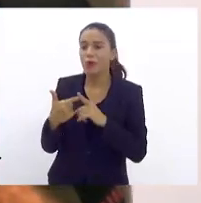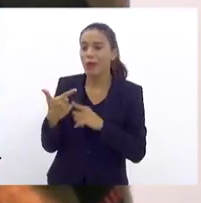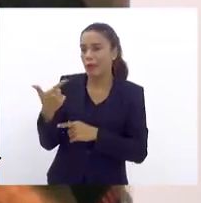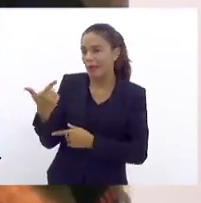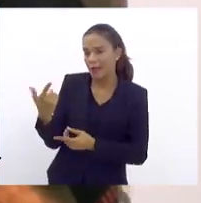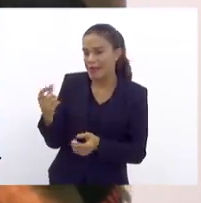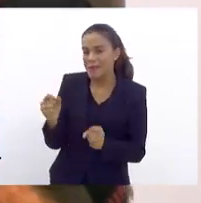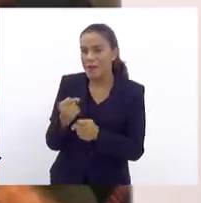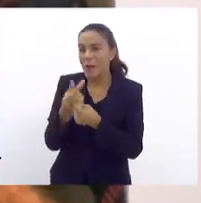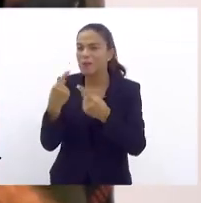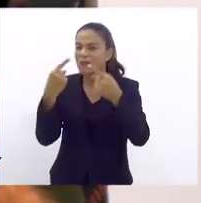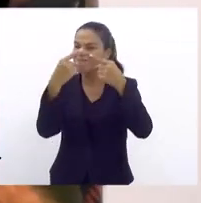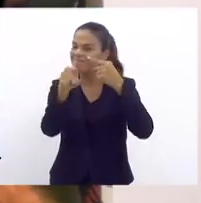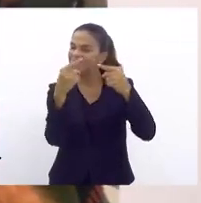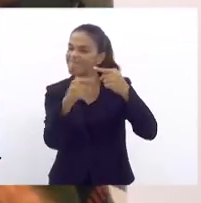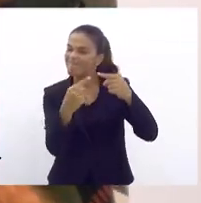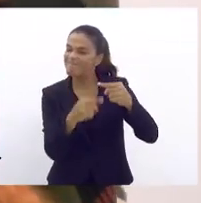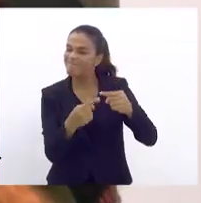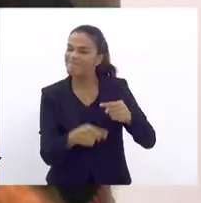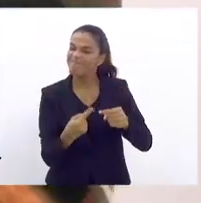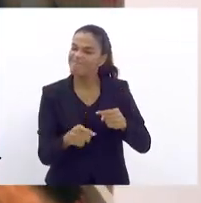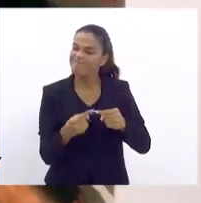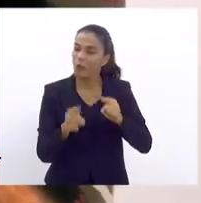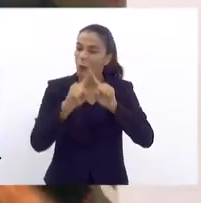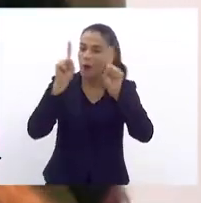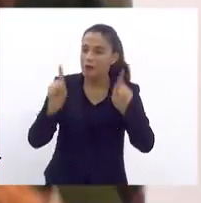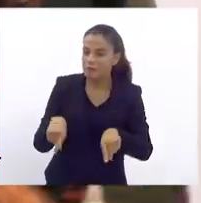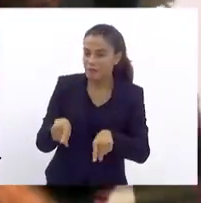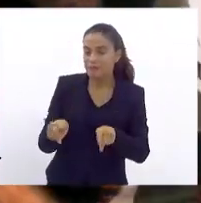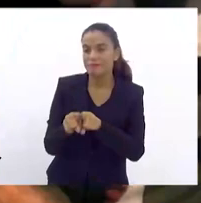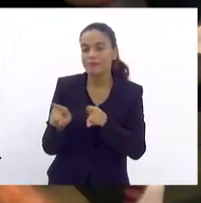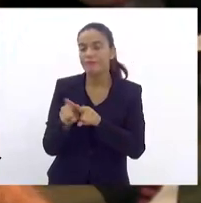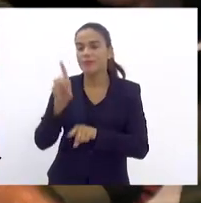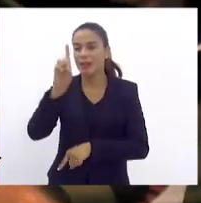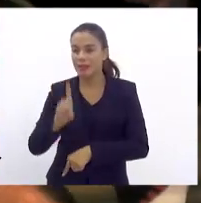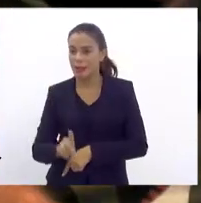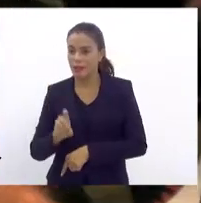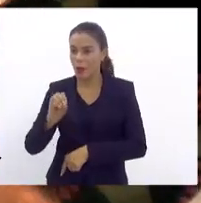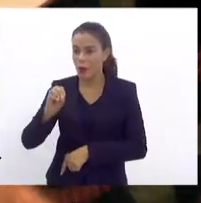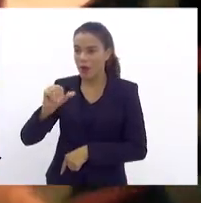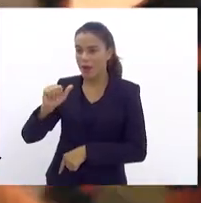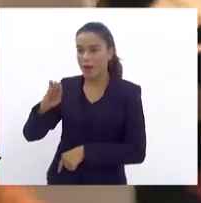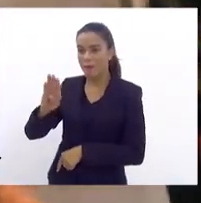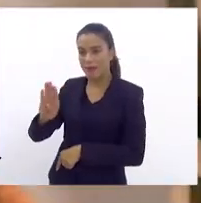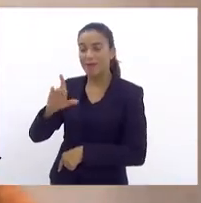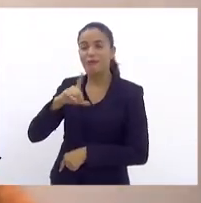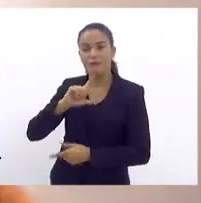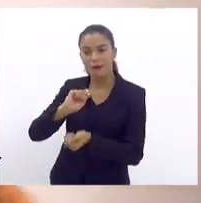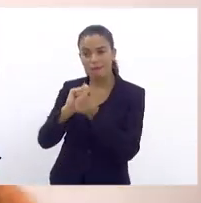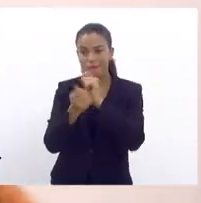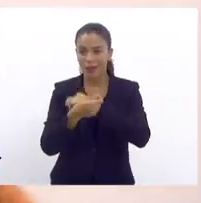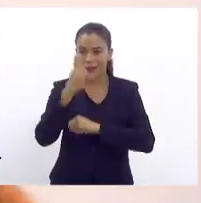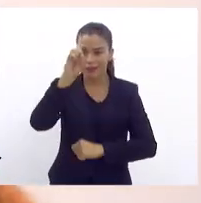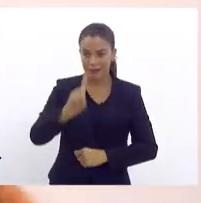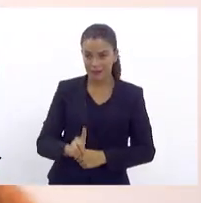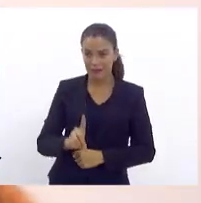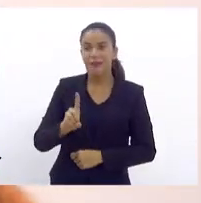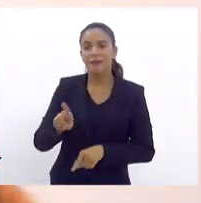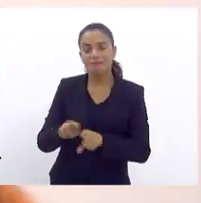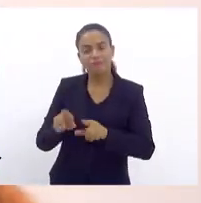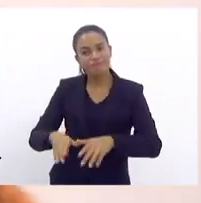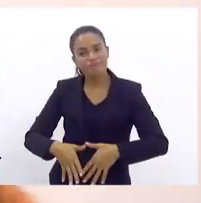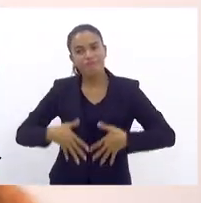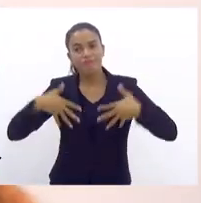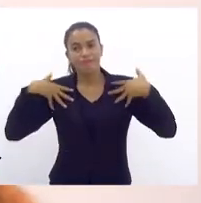compatibilidade nos cargos e a A Diretoria da OAB também se tornou a diretoria em fevereiro desse ano que nos